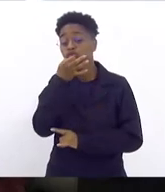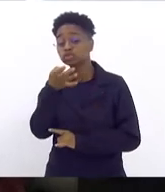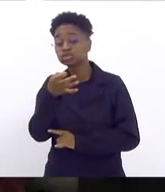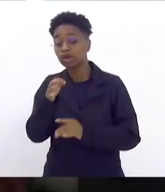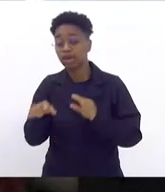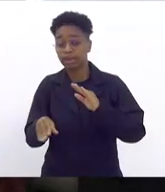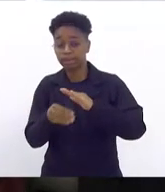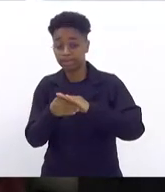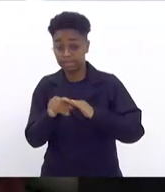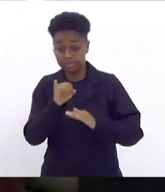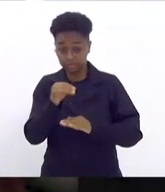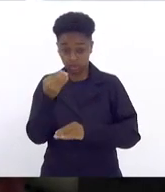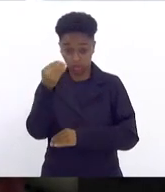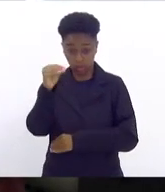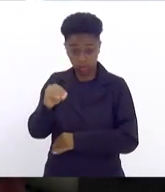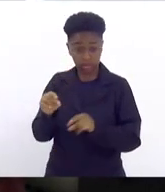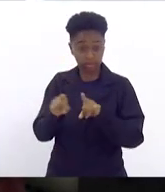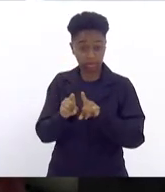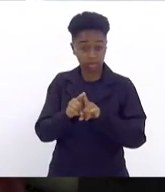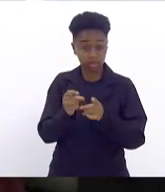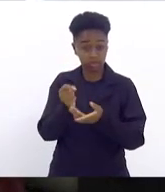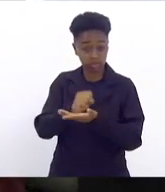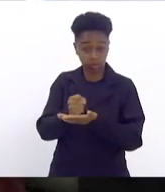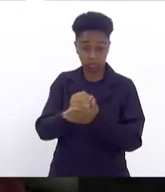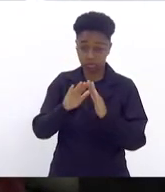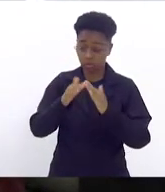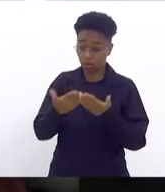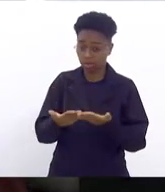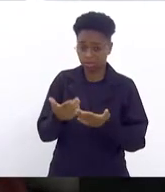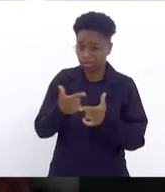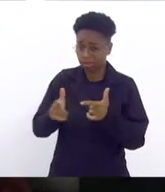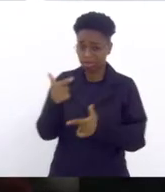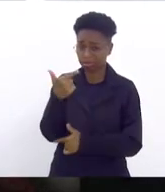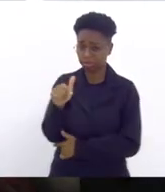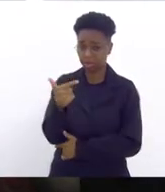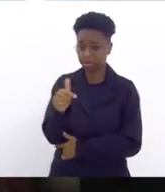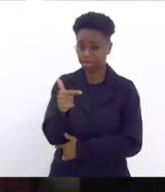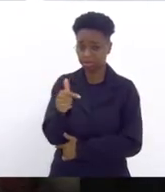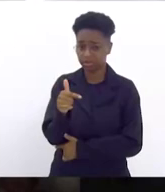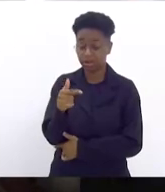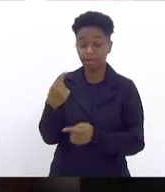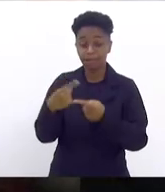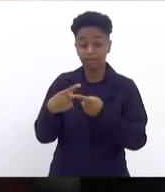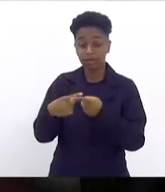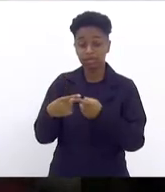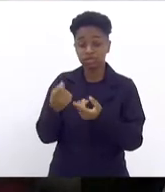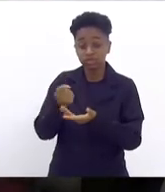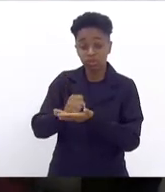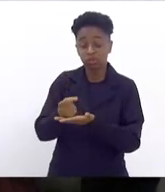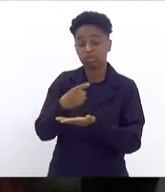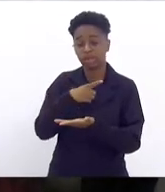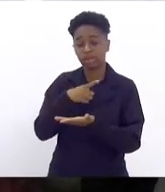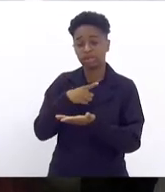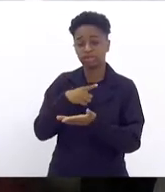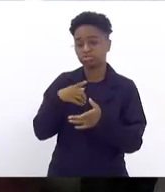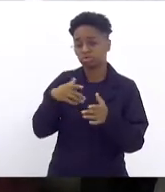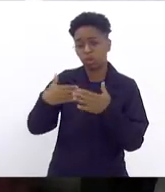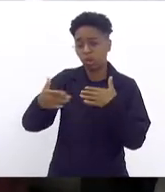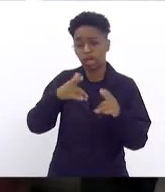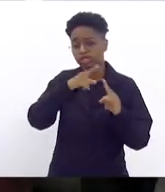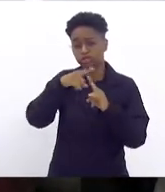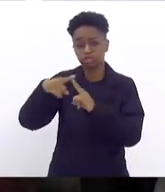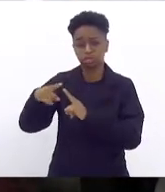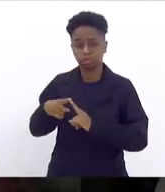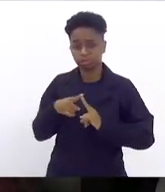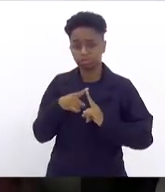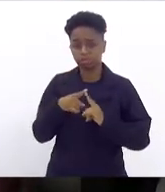se colocasse também jogos na escola, não tem problema. Porque jogos aí envolve jogos de tabuleiro, jogos, qualquer tipo de... Jogos,